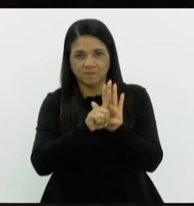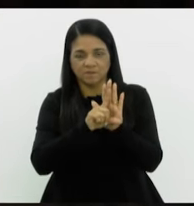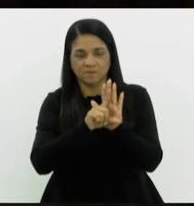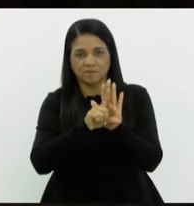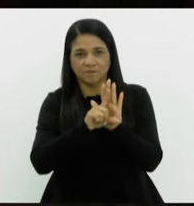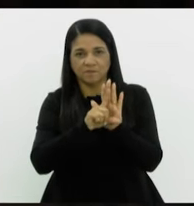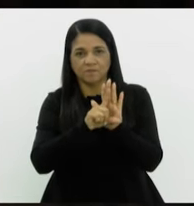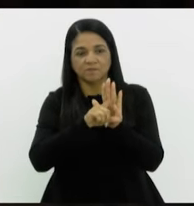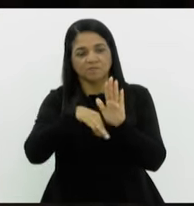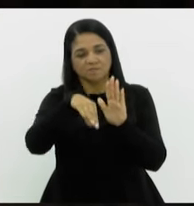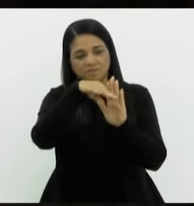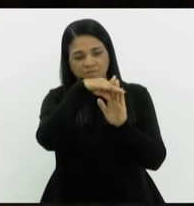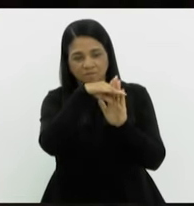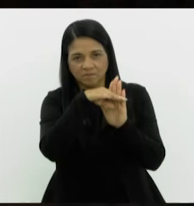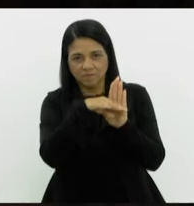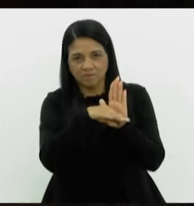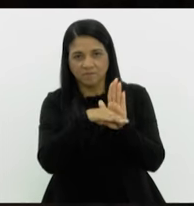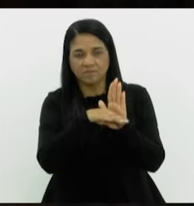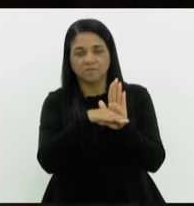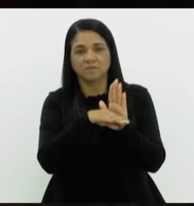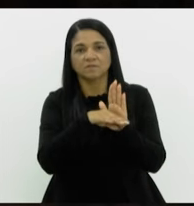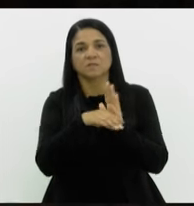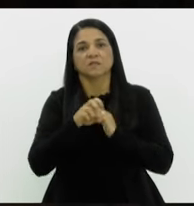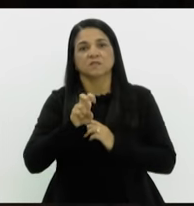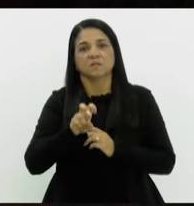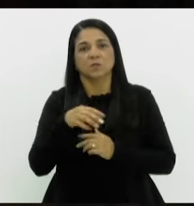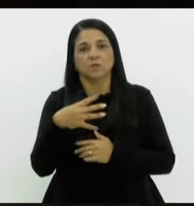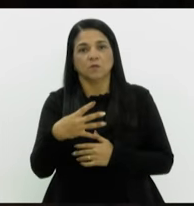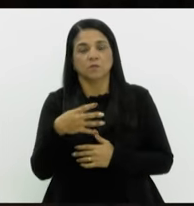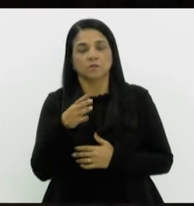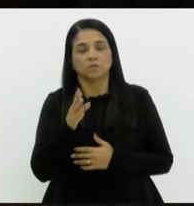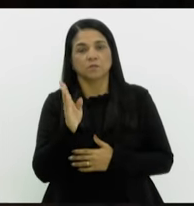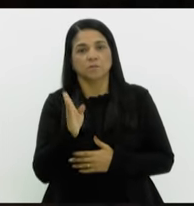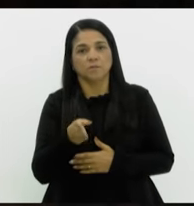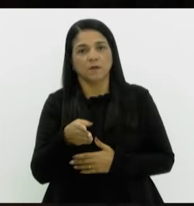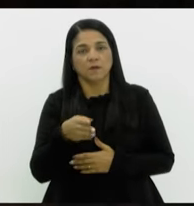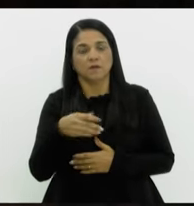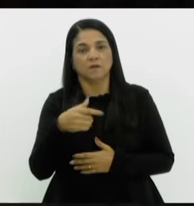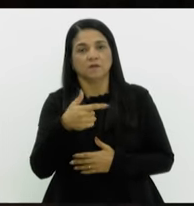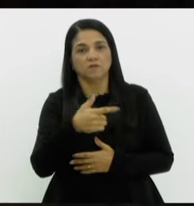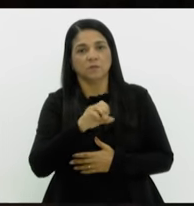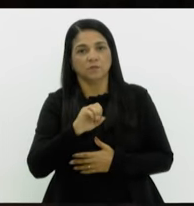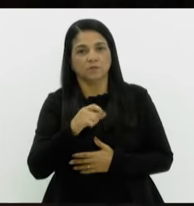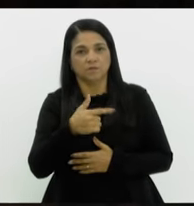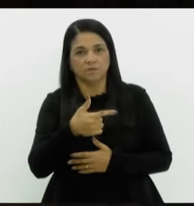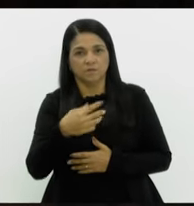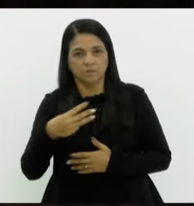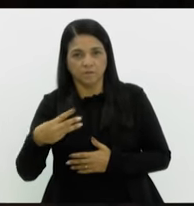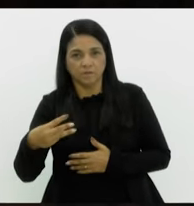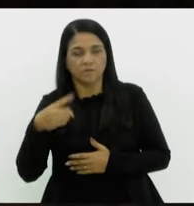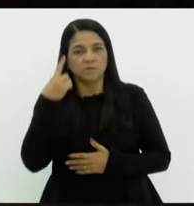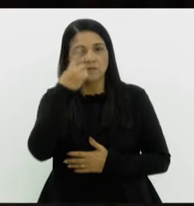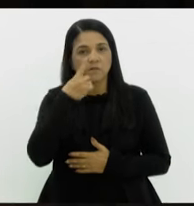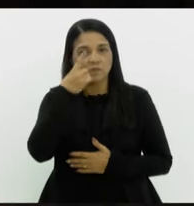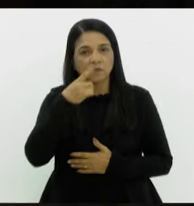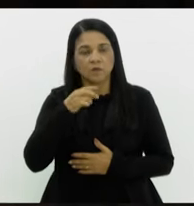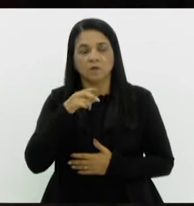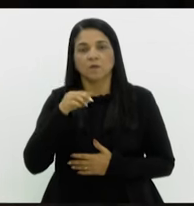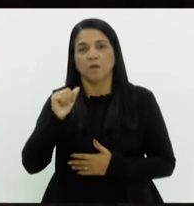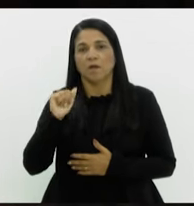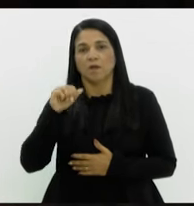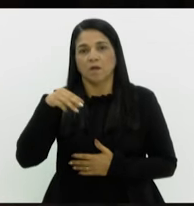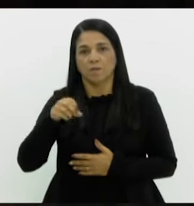em pauta do projeto de lei 54/2023, que diz, do nosso deputado Rodrigo